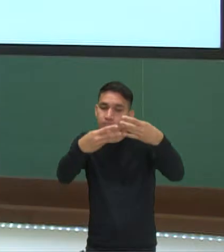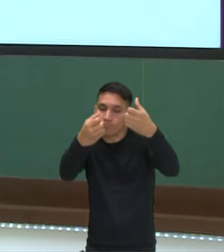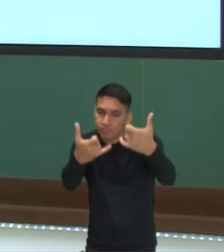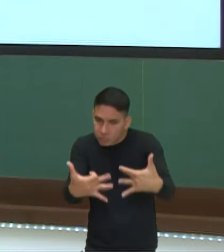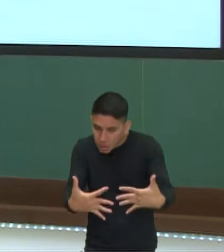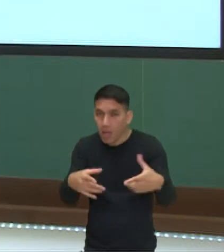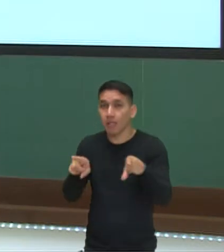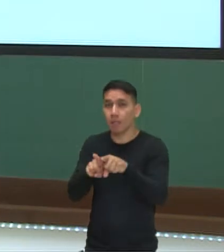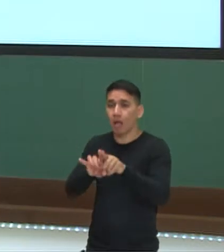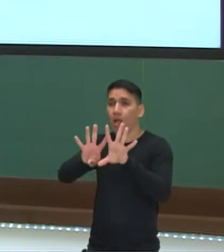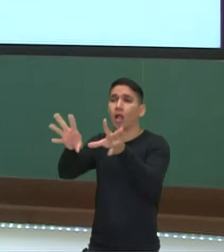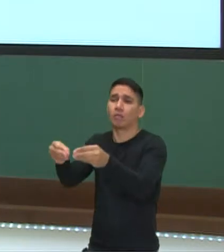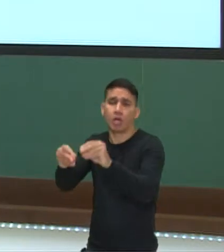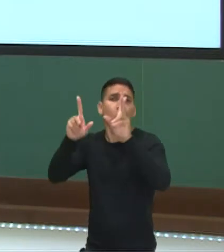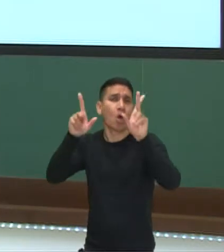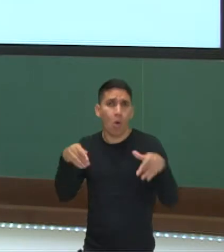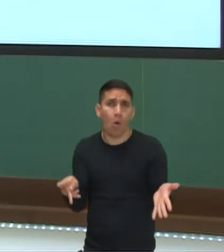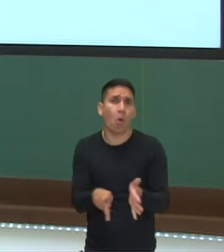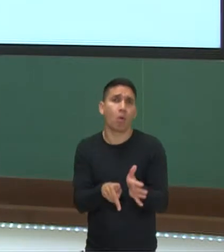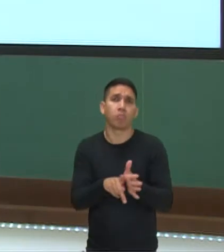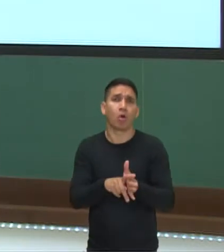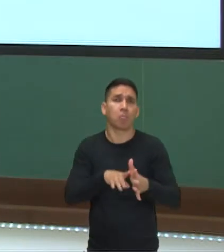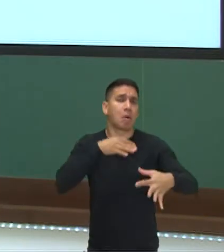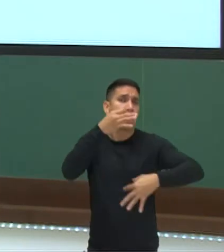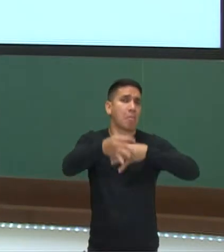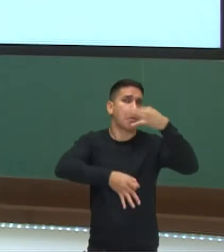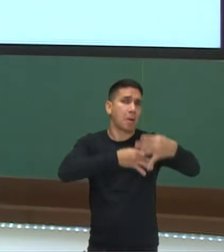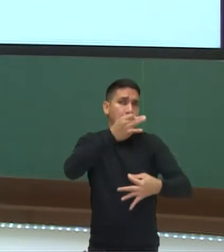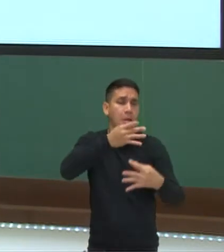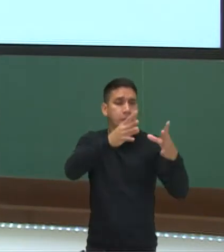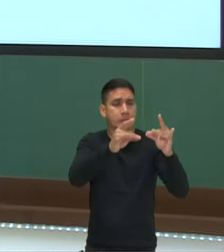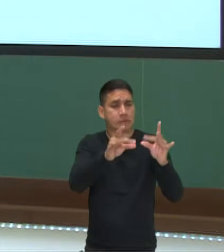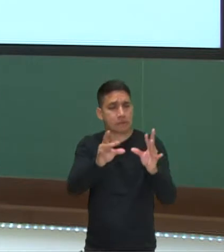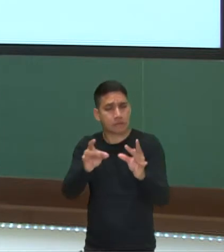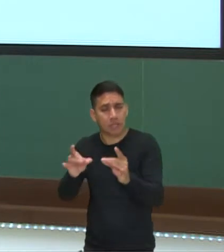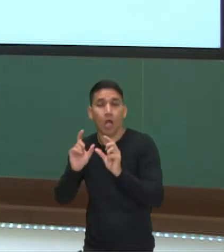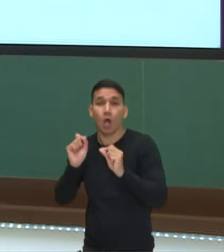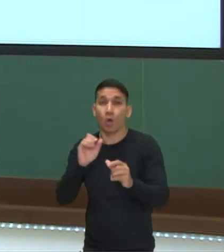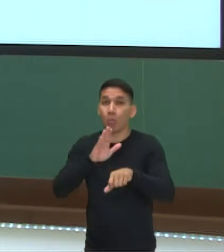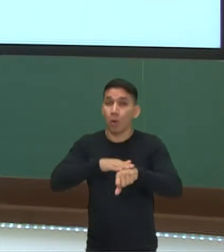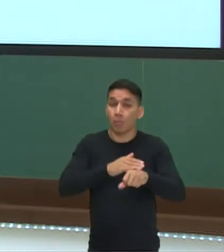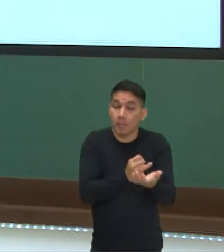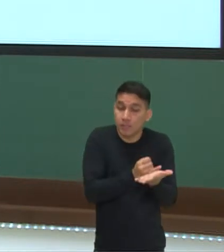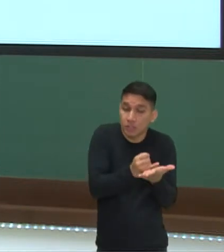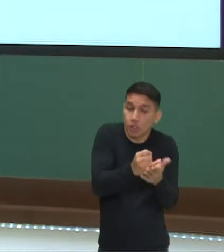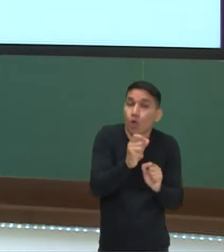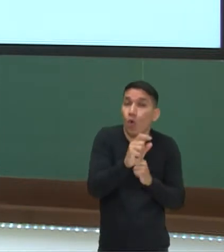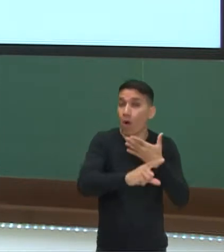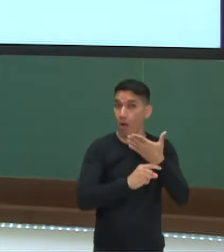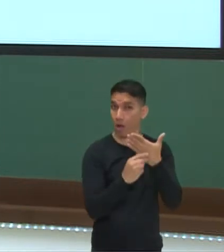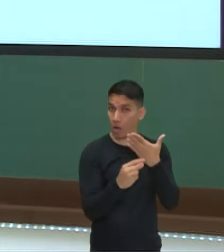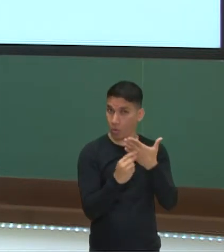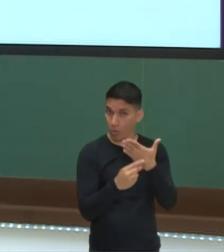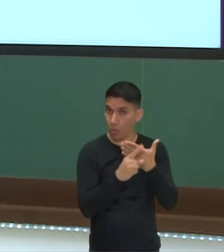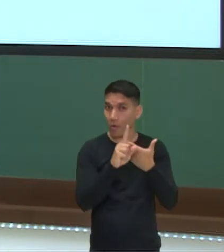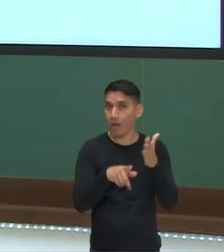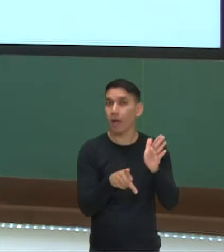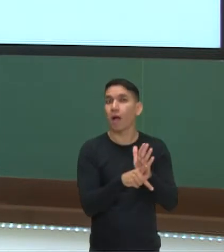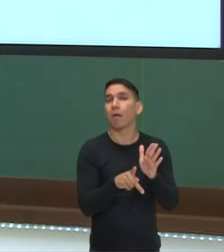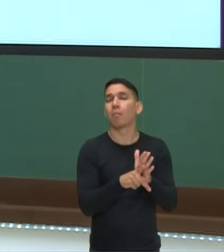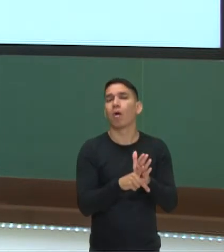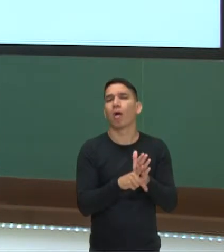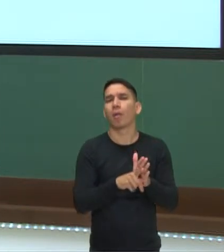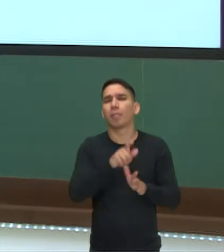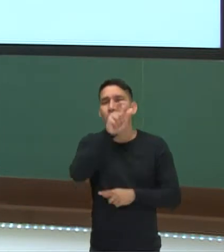mesma estrutura de um texto dissertativo argumentativo, em que na introdução o autor, que nós chamamos de